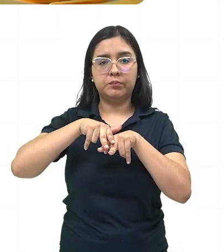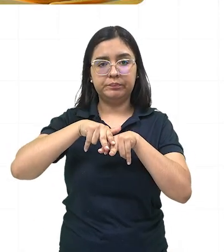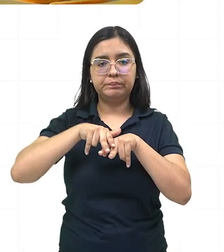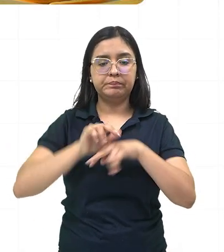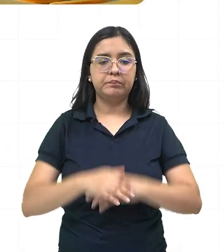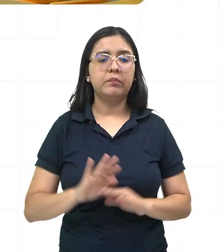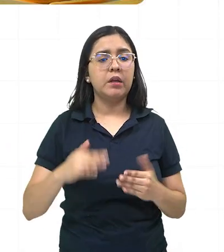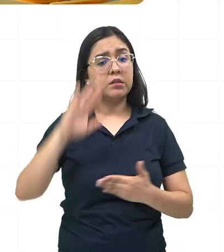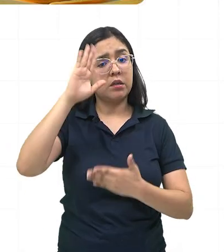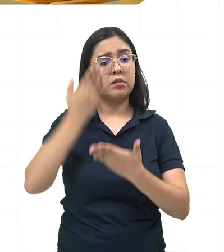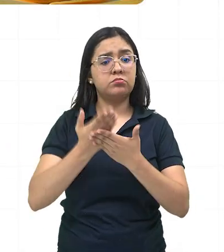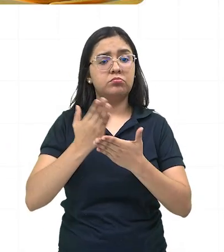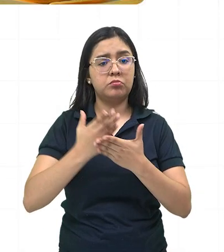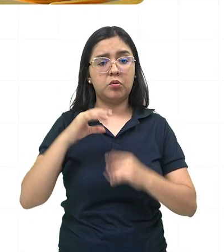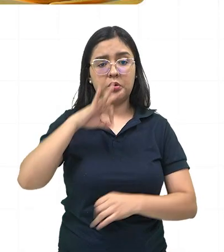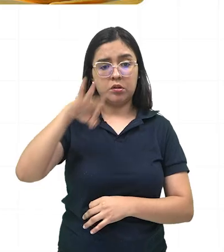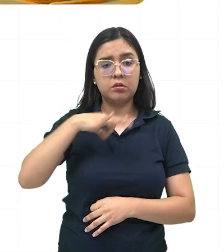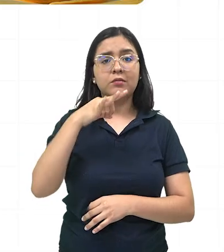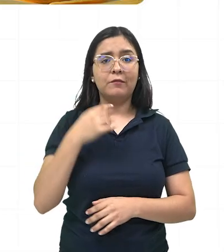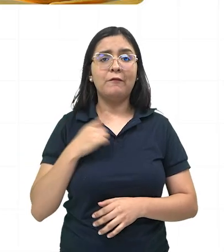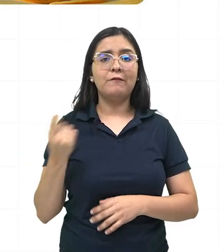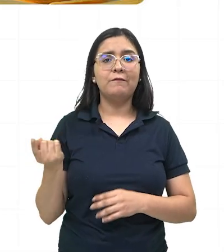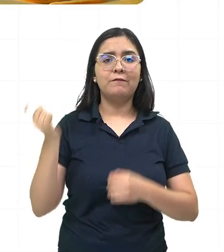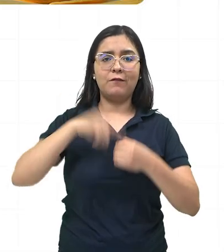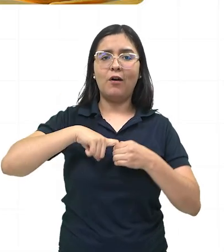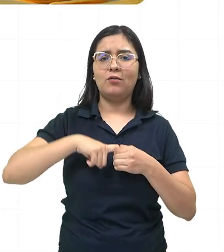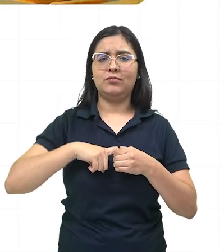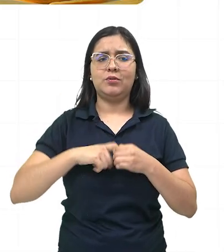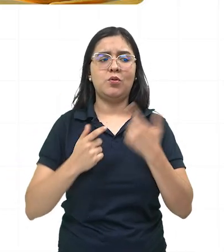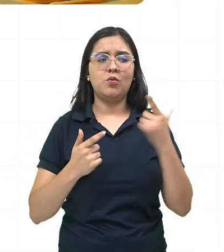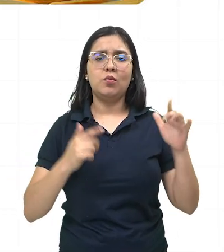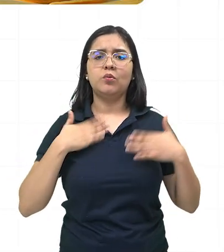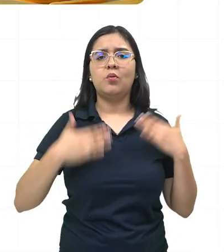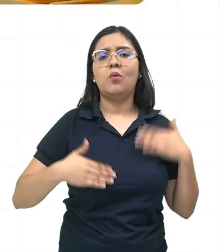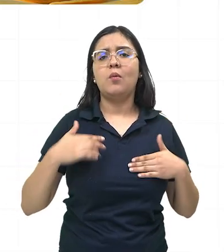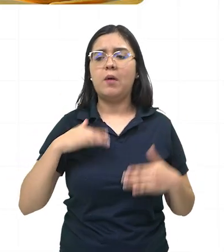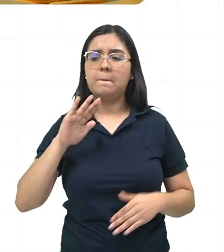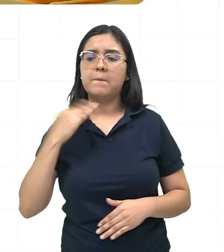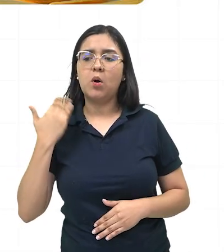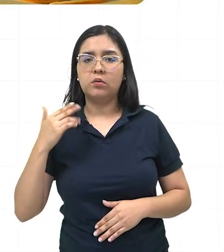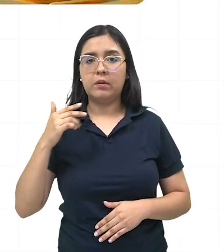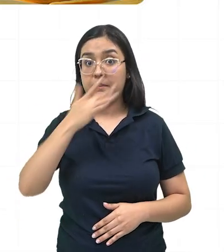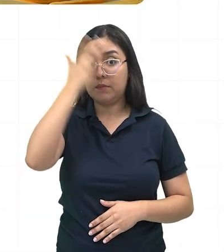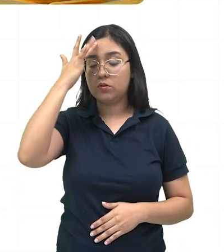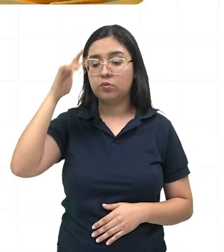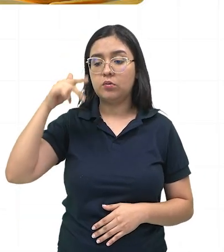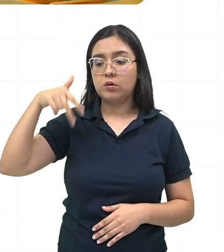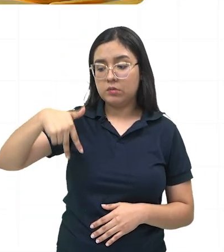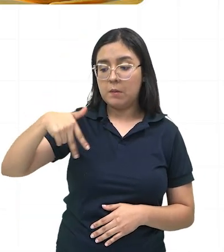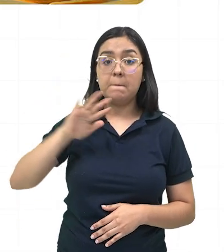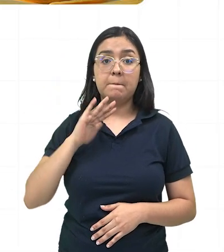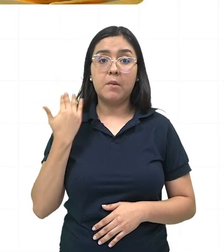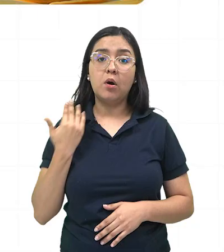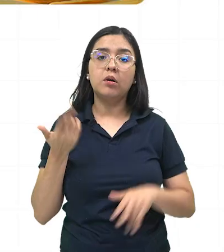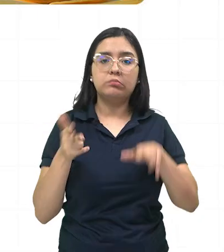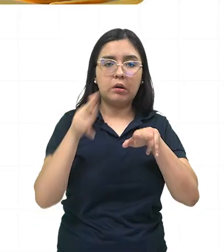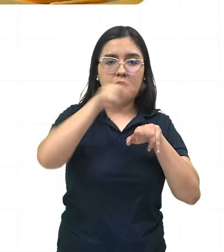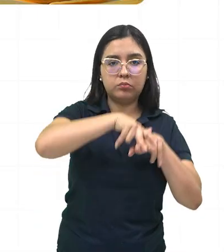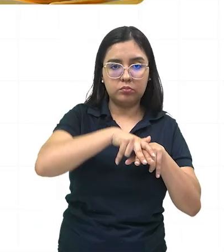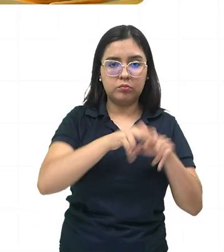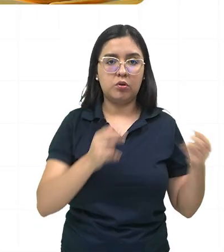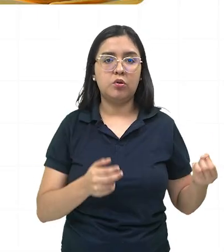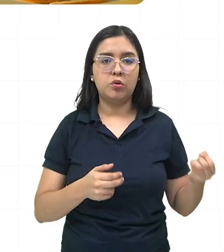né? Eles creem que o espírito retorna em outro corpo após a morte. E são as ações em vida